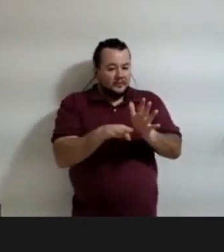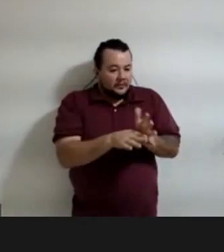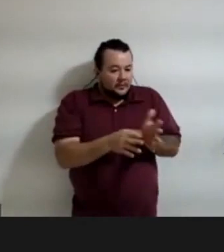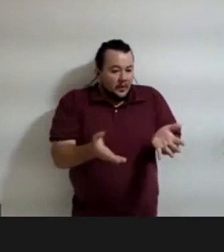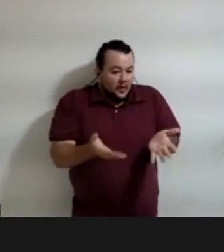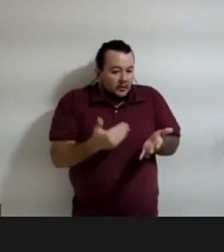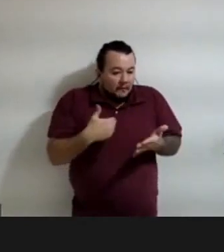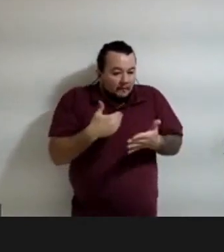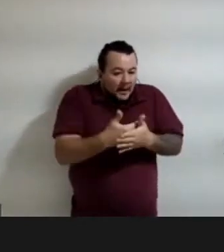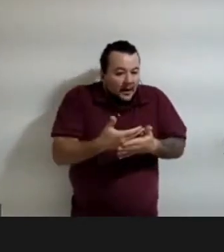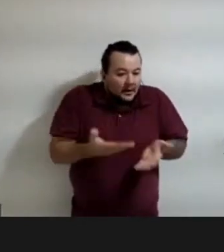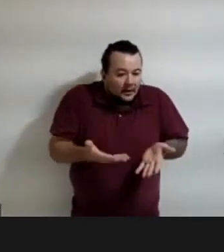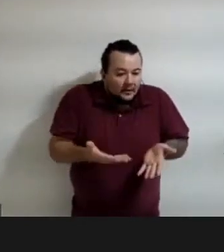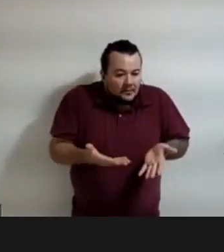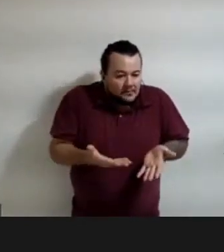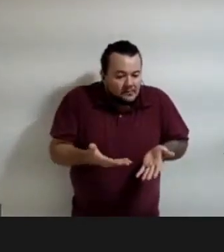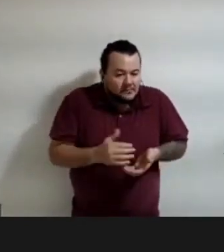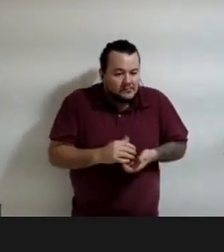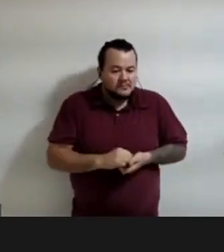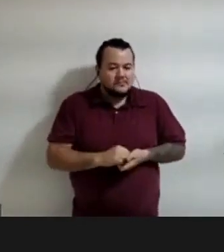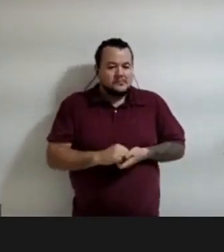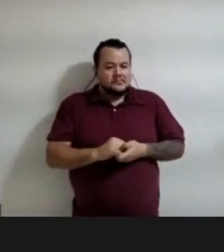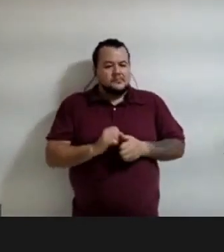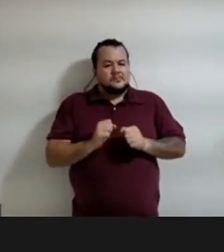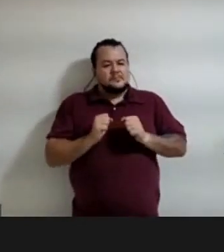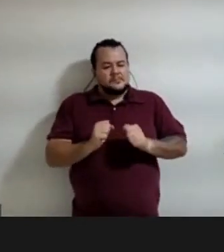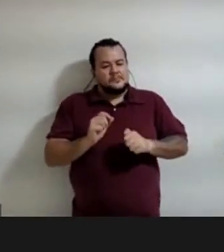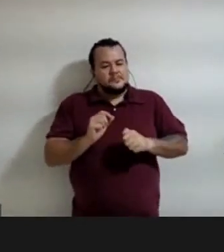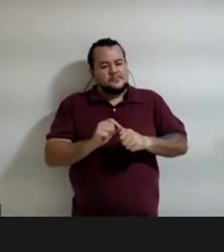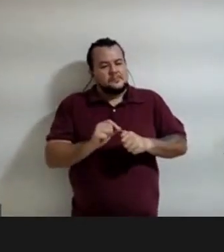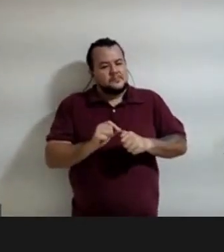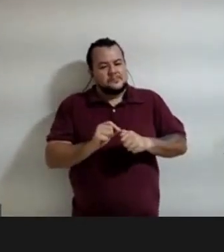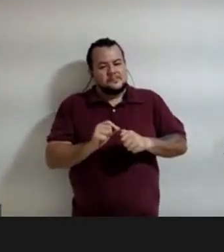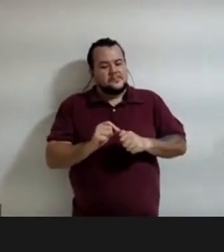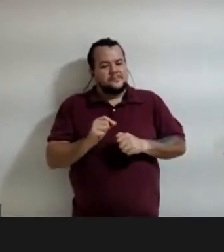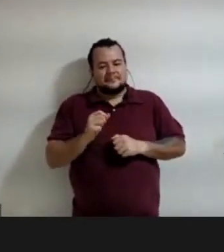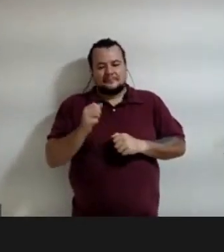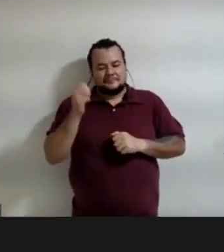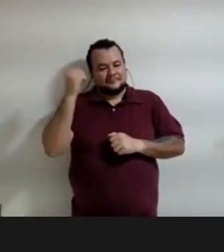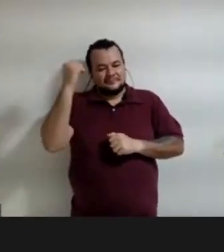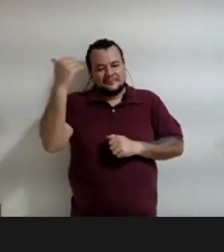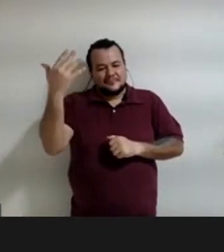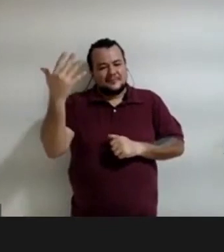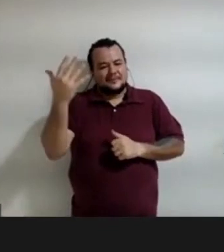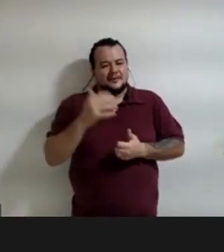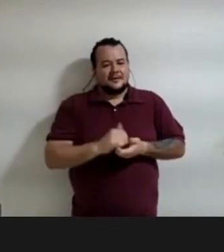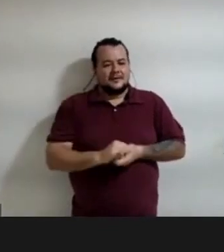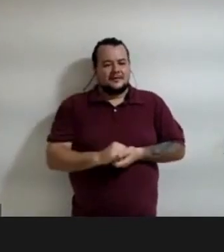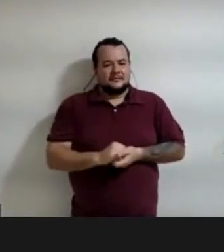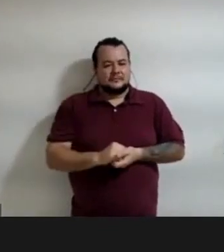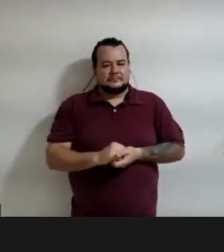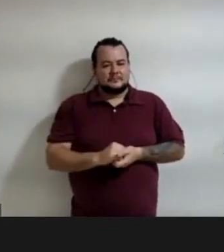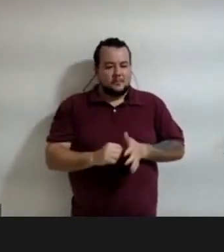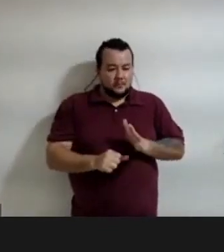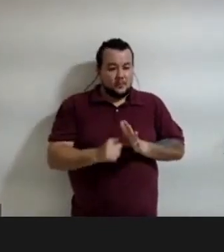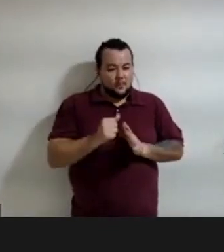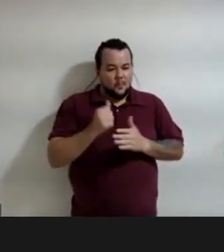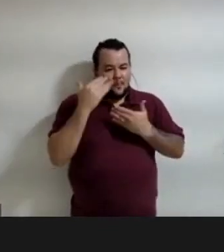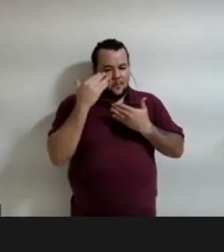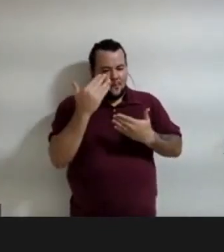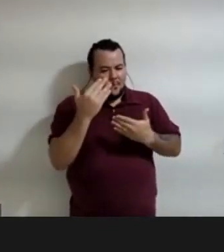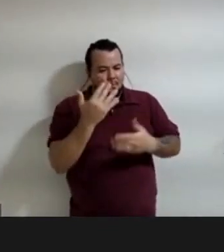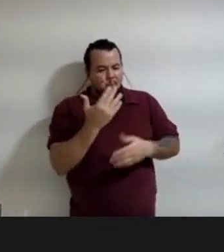e que pudesse ter sido realizado com sucesso. Agradecer em primeiríssimo lugar aos meus